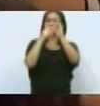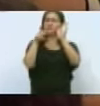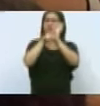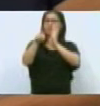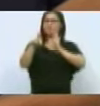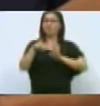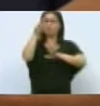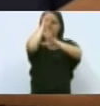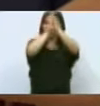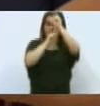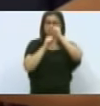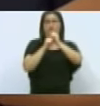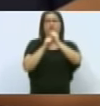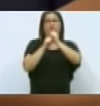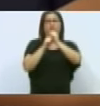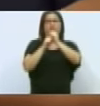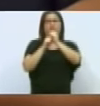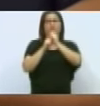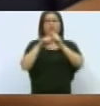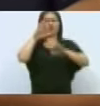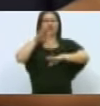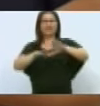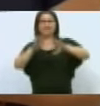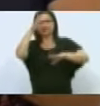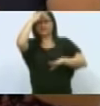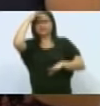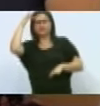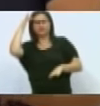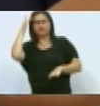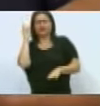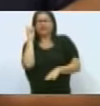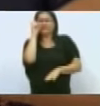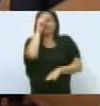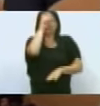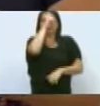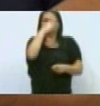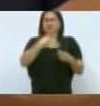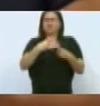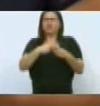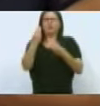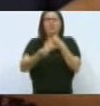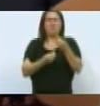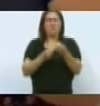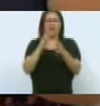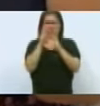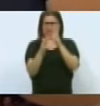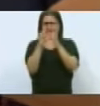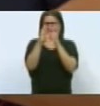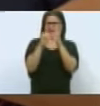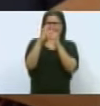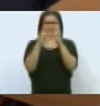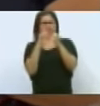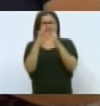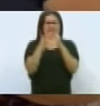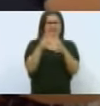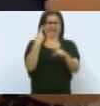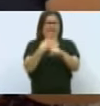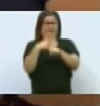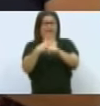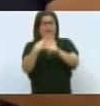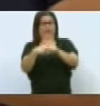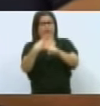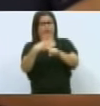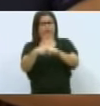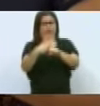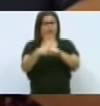língua. Então, às vezes, as pessoas às vezes, encontram dificuldades, porque falam, ah, tem que mexer as mãos, né? Tem a mão um pouquinho dura. Mas